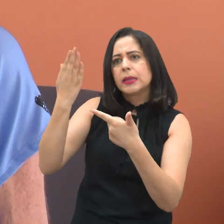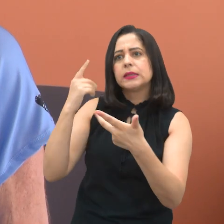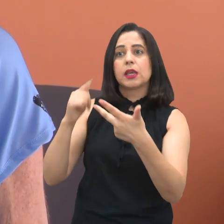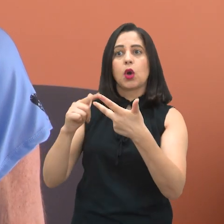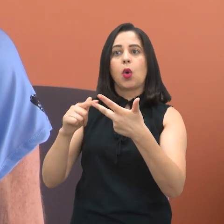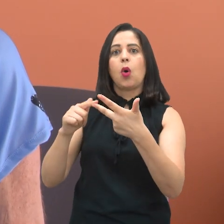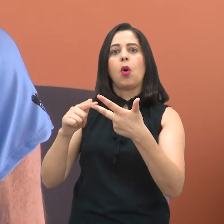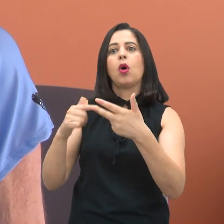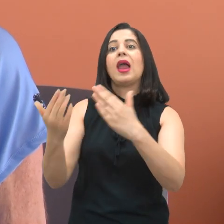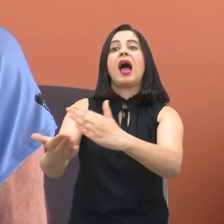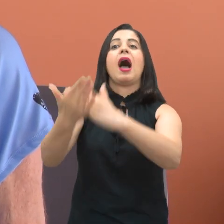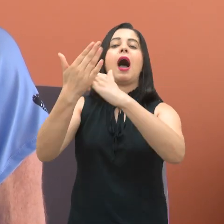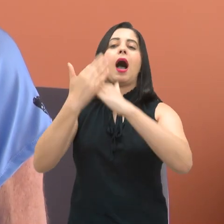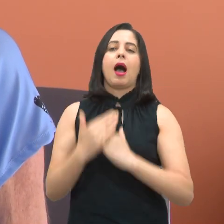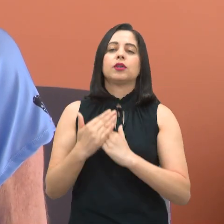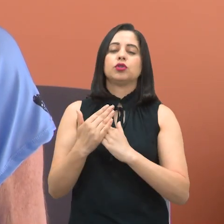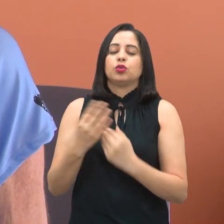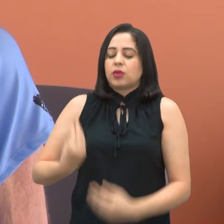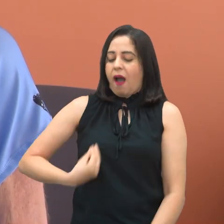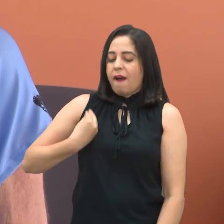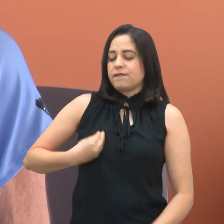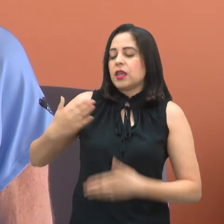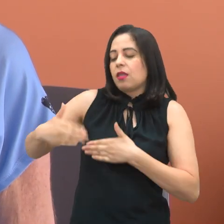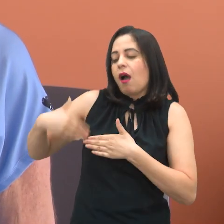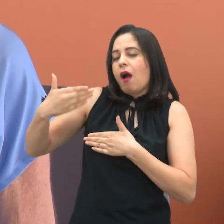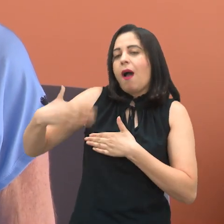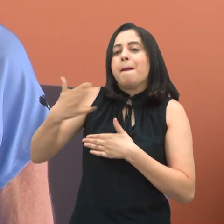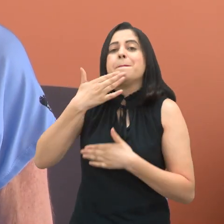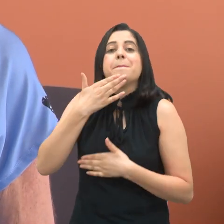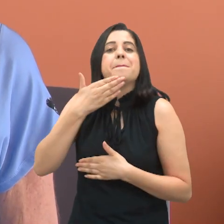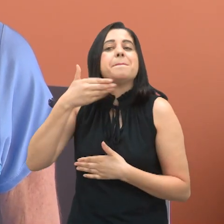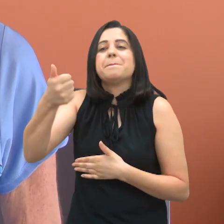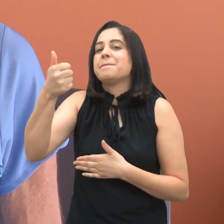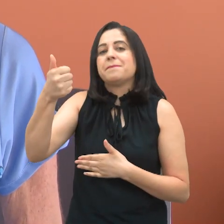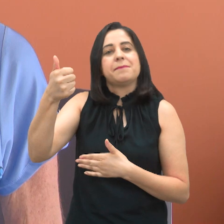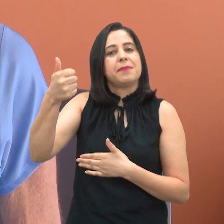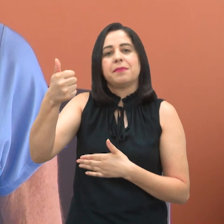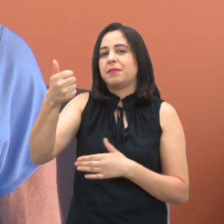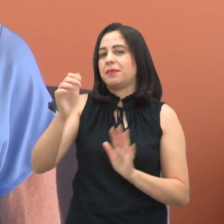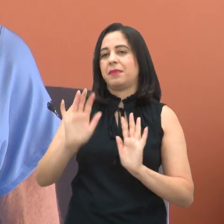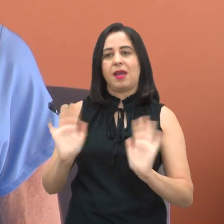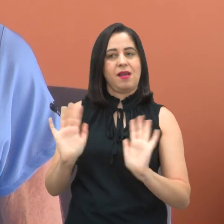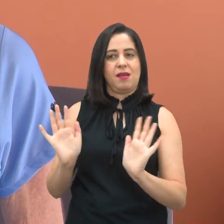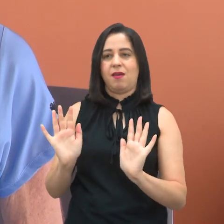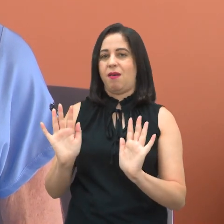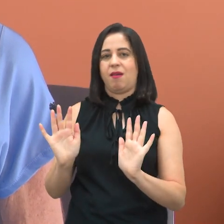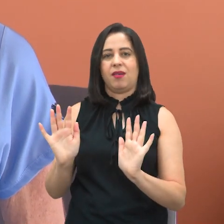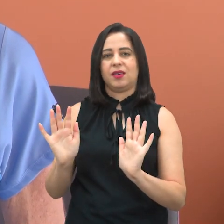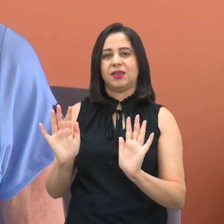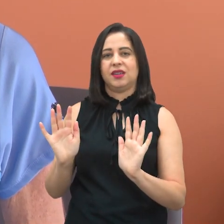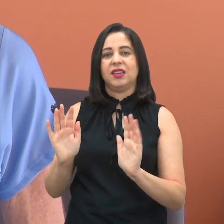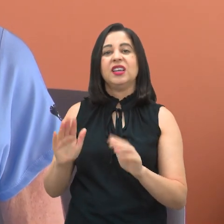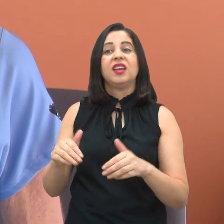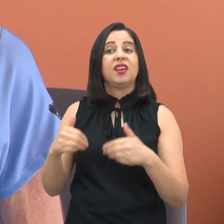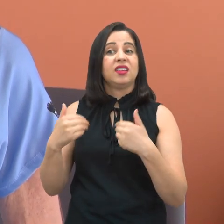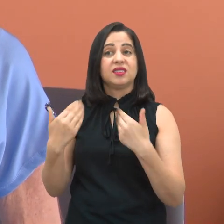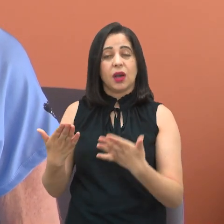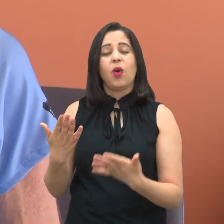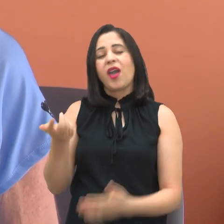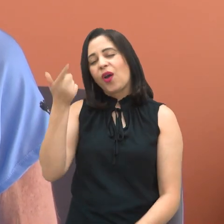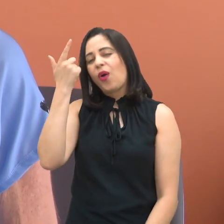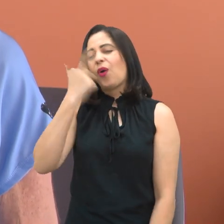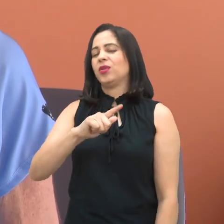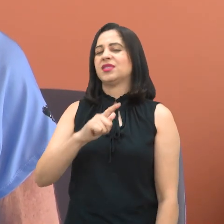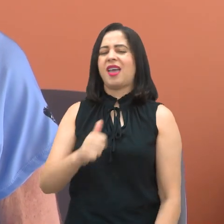vivermos plenamente a nossa vida, sem que o outro se incomode com a nossa vida, sem incomodar com a vida do outro. Aí a gente